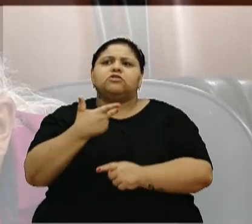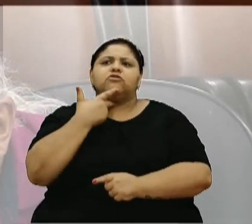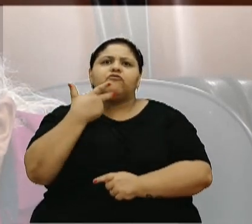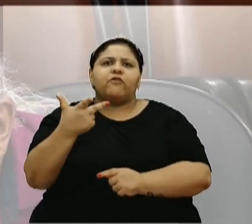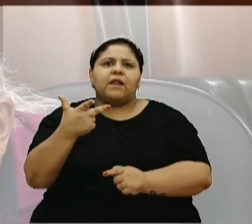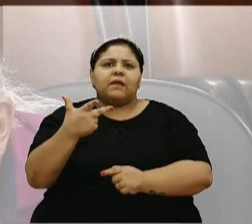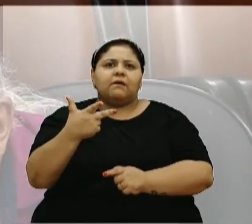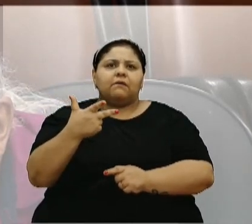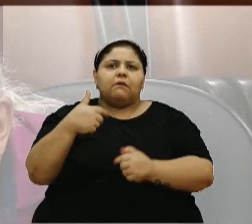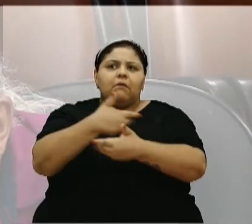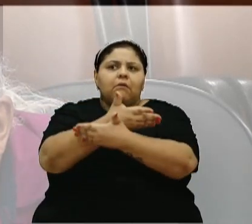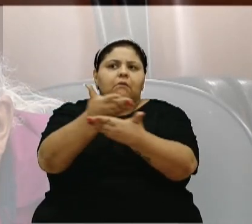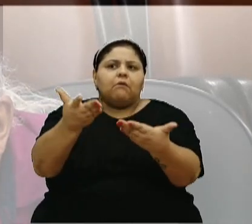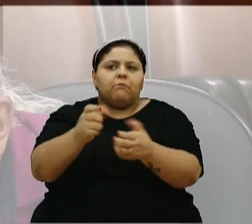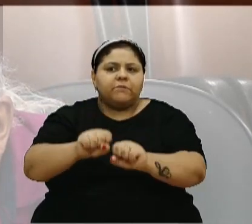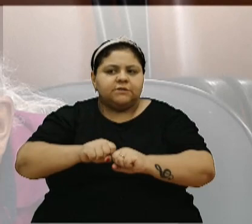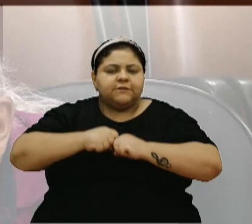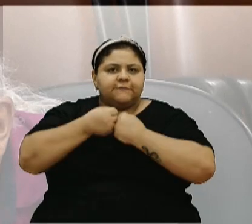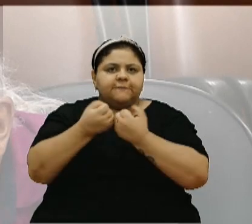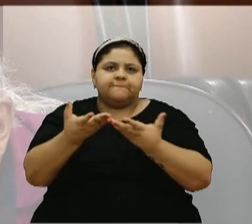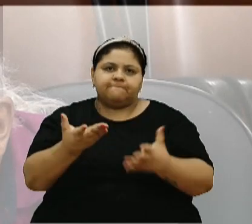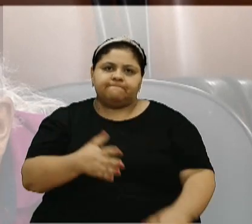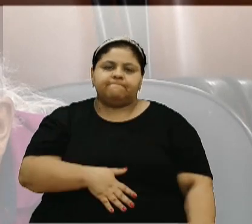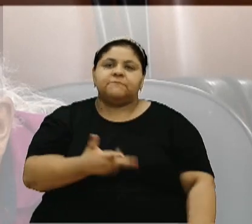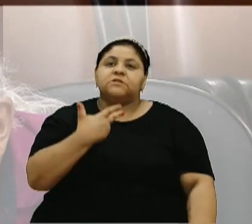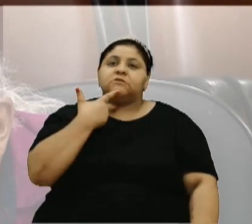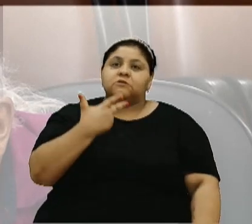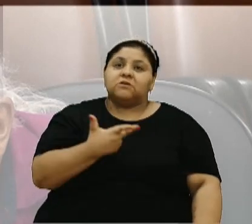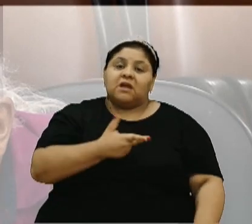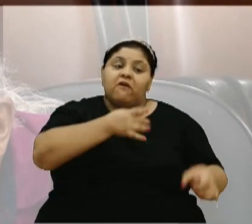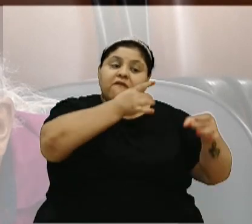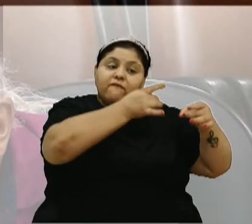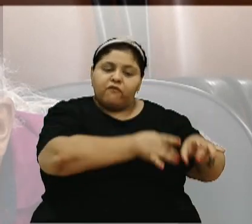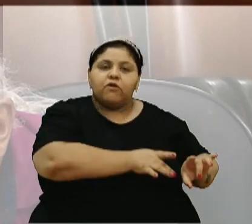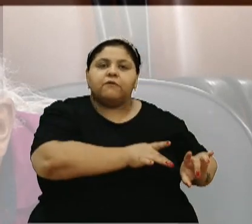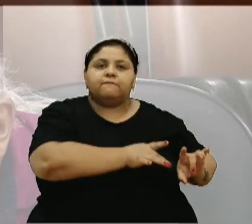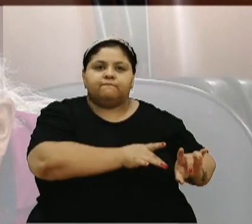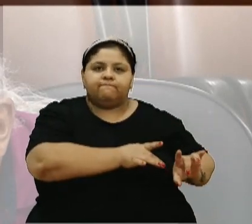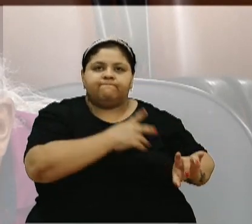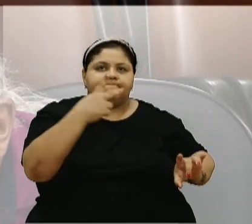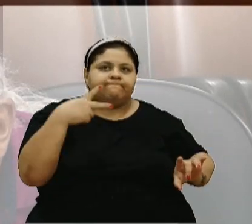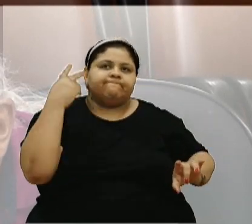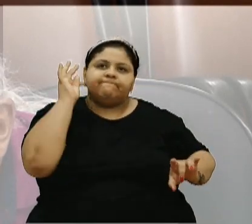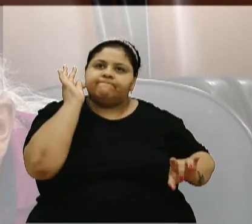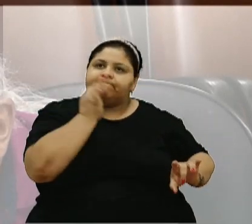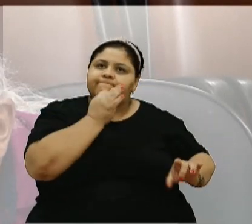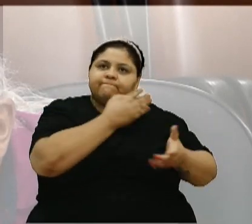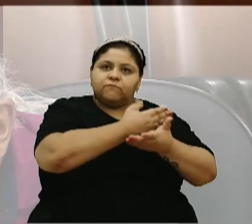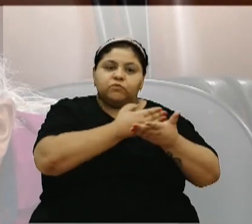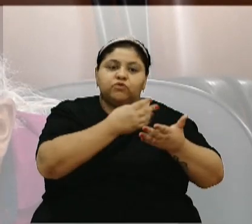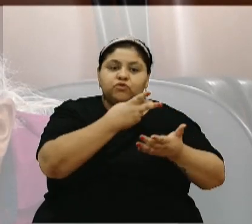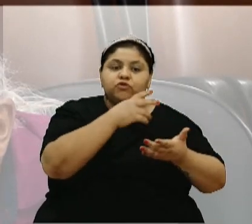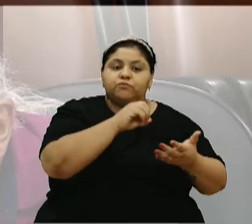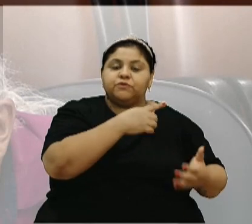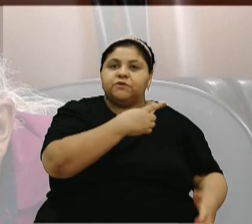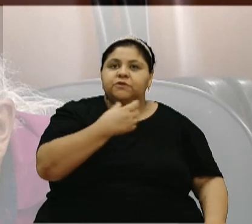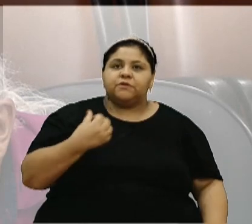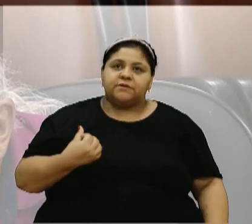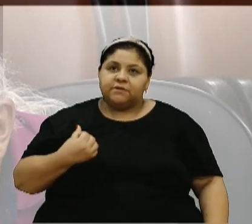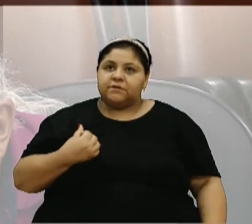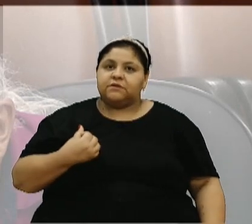defender? Então, eu vou dizer o seguinte, olha, o prejuízo realmente, vereadora Tatiane, veio em 2016,